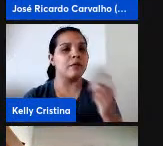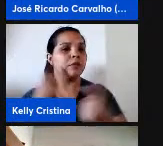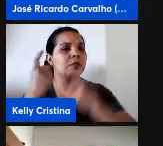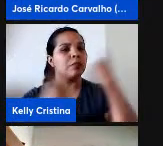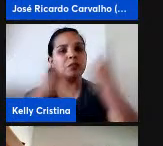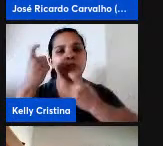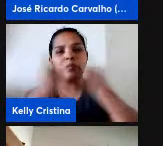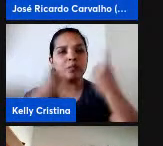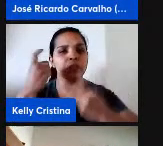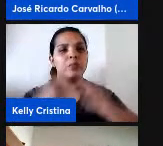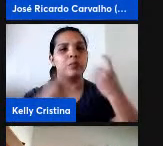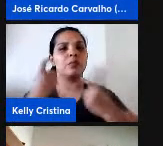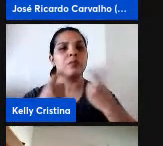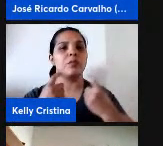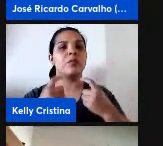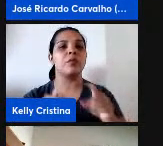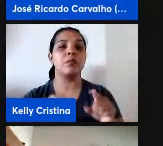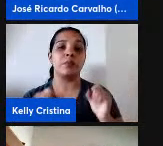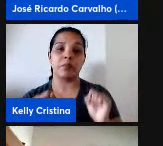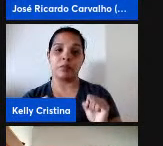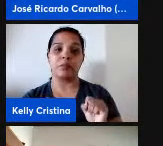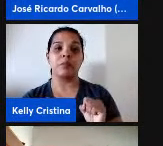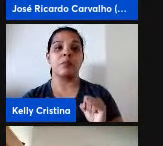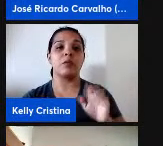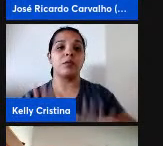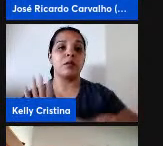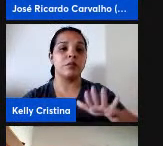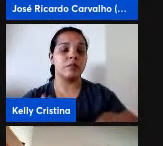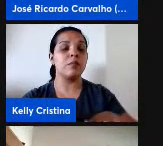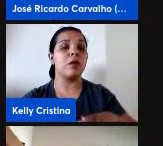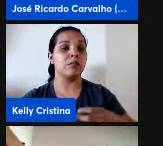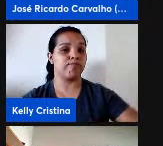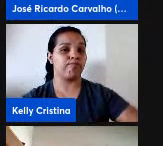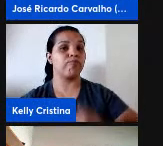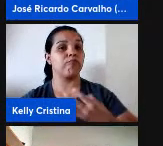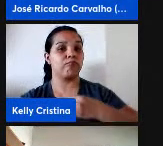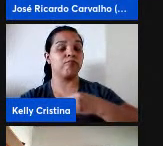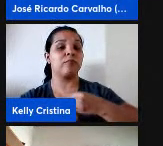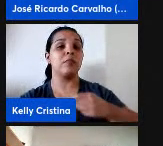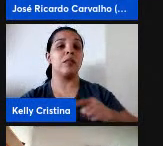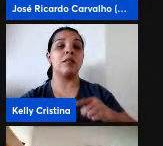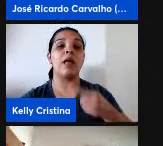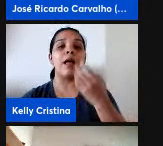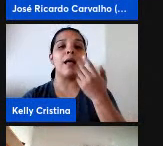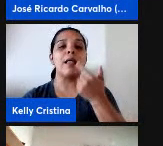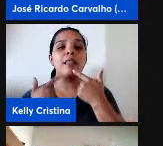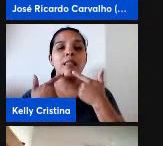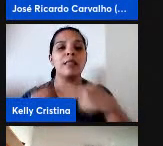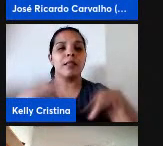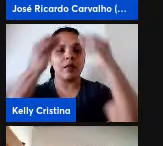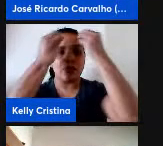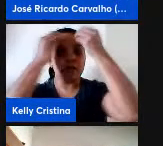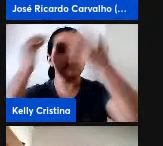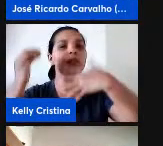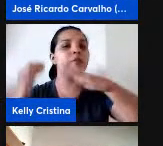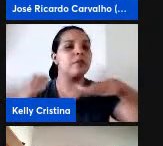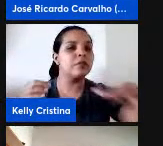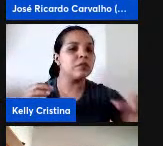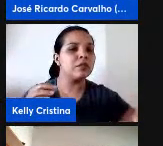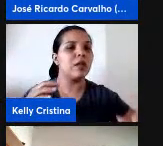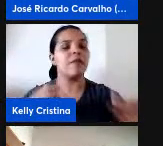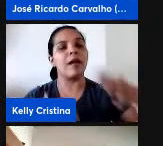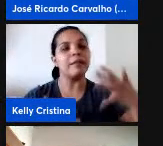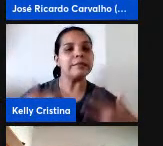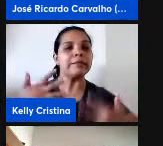períodos bastante audaciosos, que, por vezes, são muito expressivos. Nessa linguagem infantil, embora de modo desajeitados,